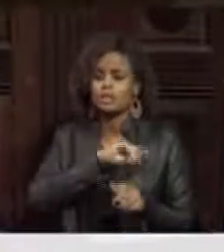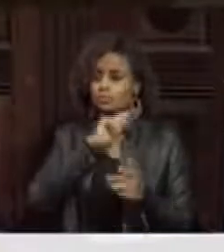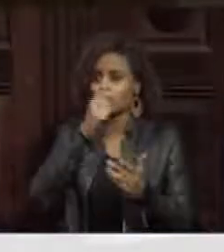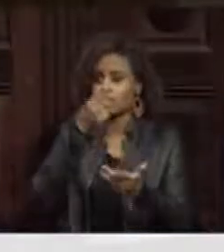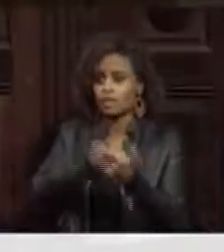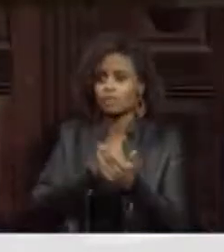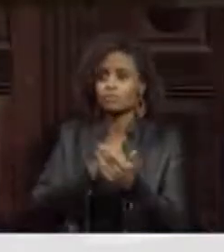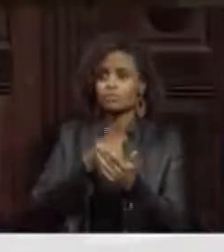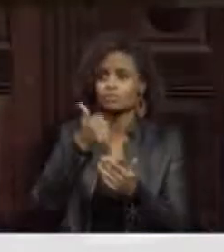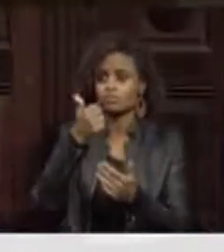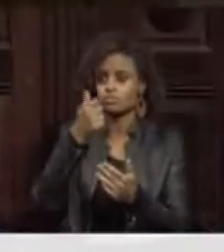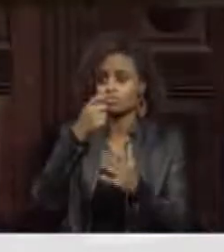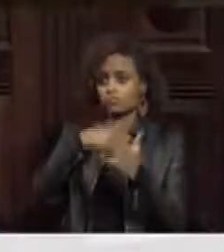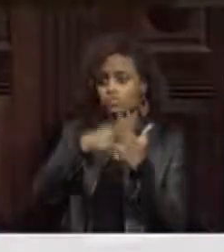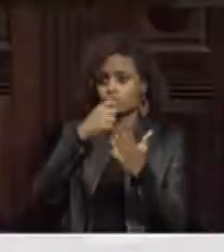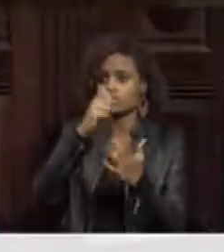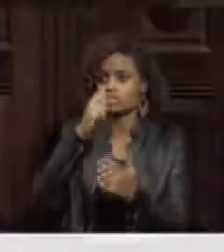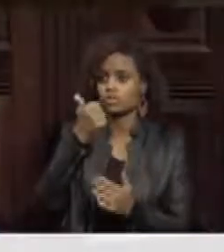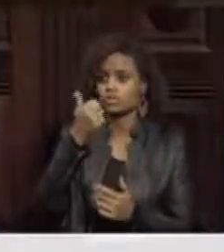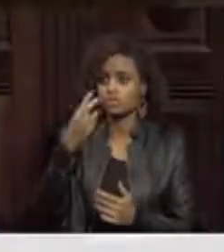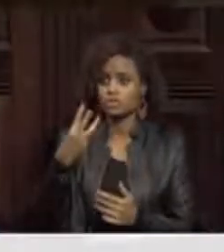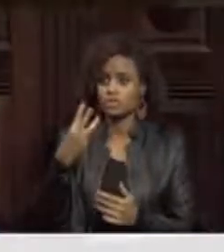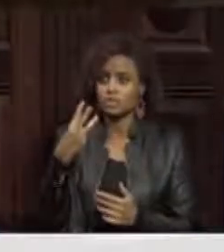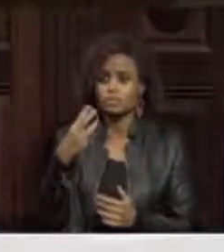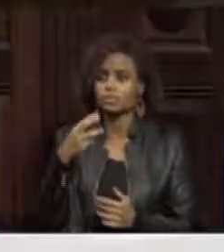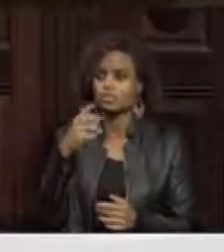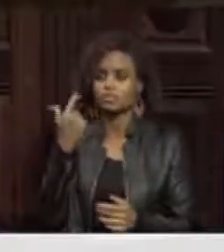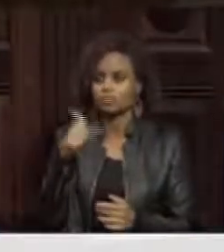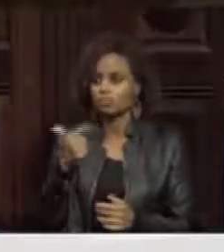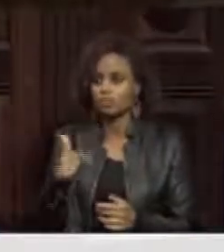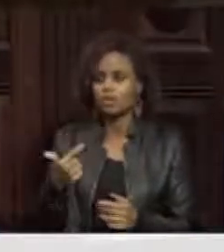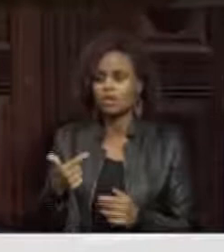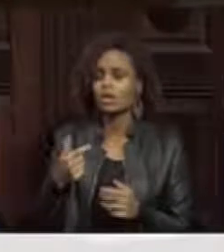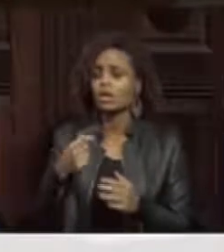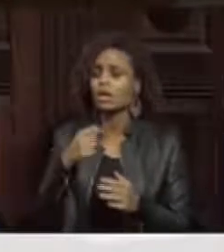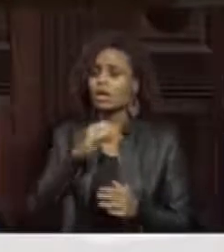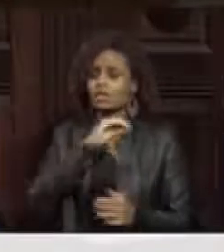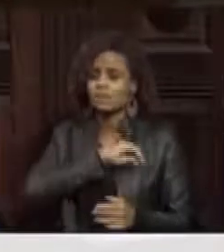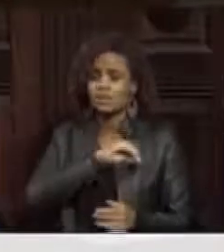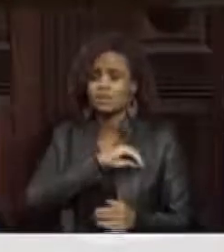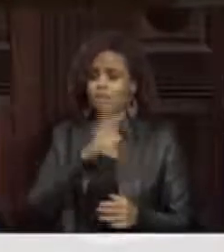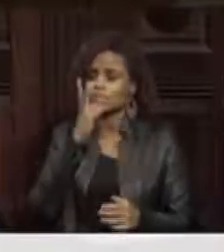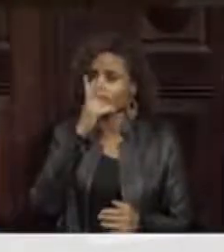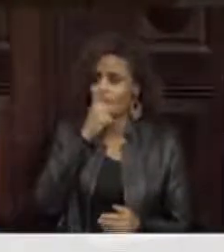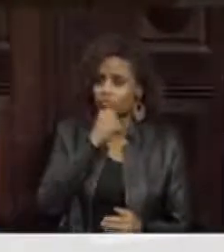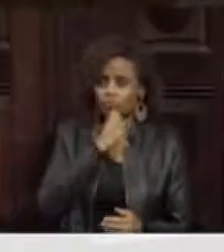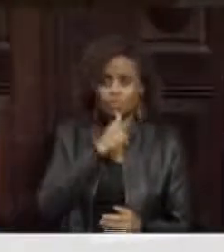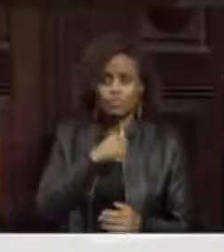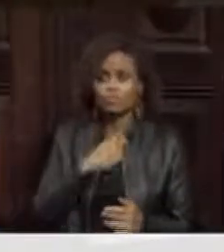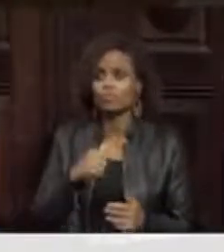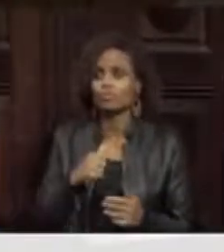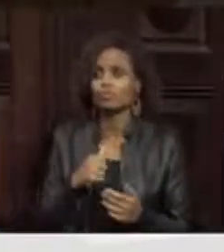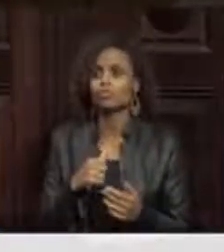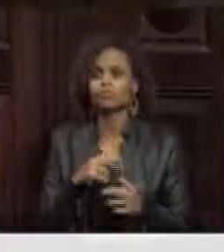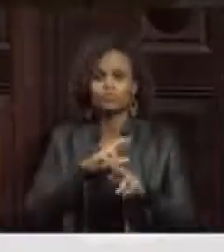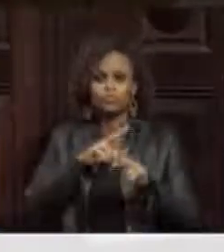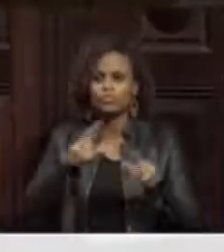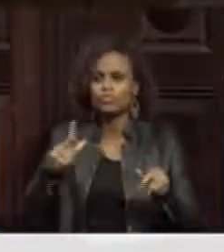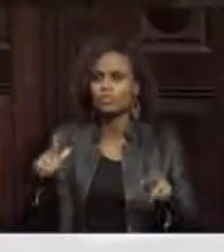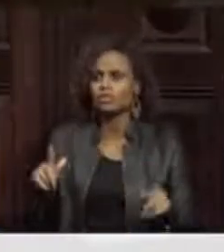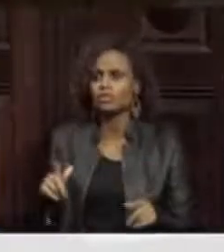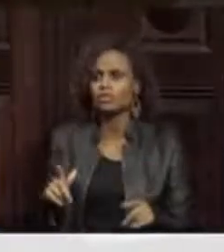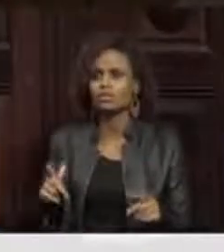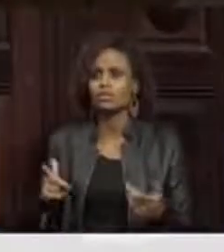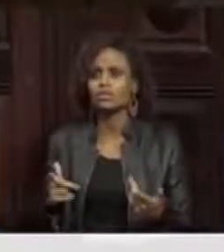13º, ficaram com salários atrasados, sem adicional noturno, enfim, tratados